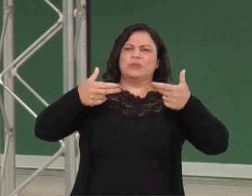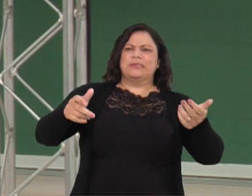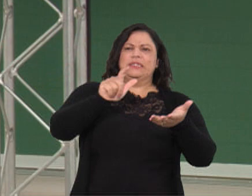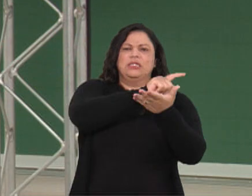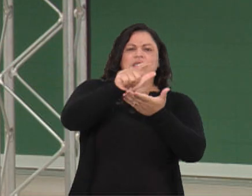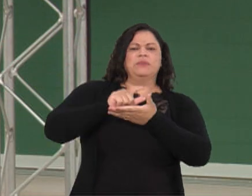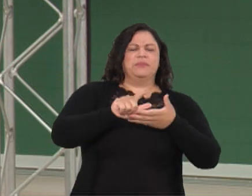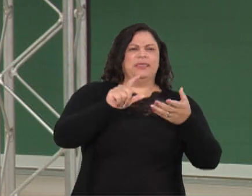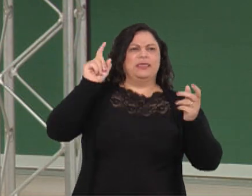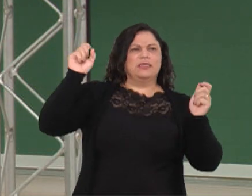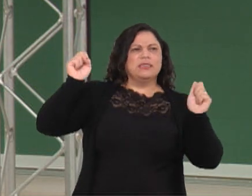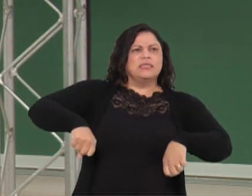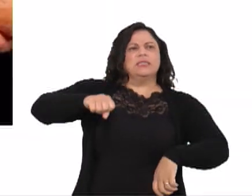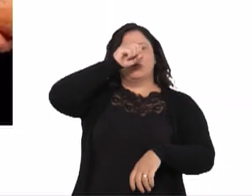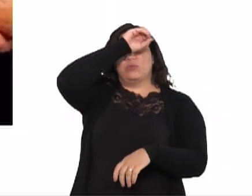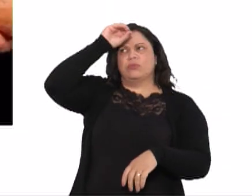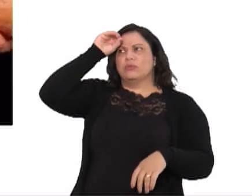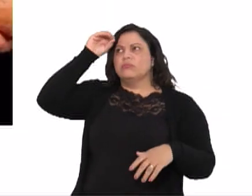inocentes?